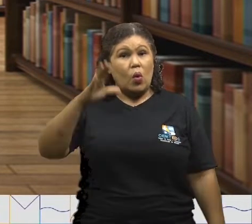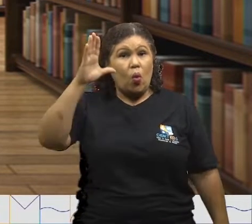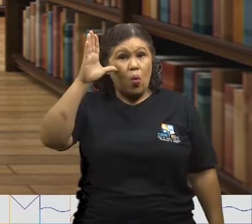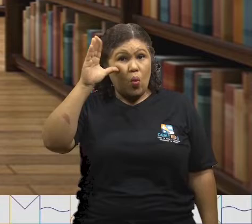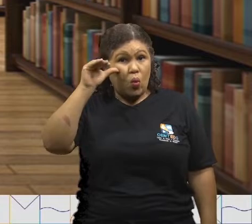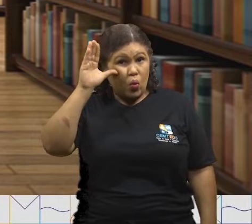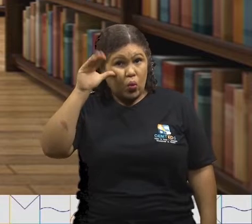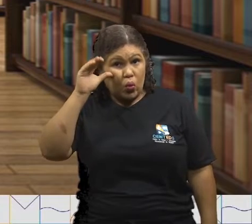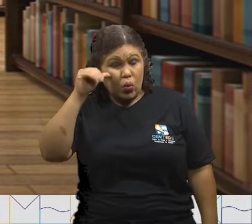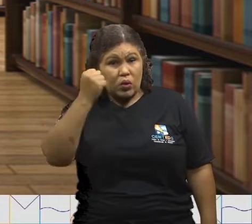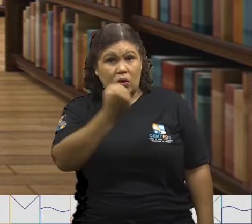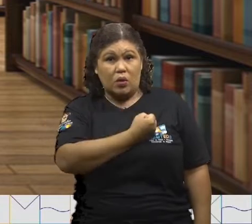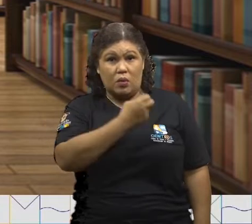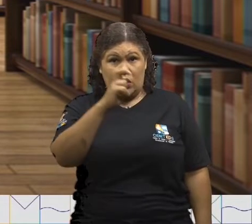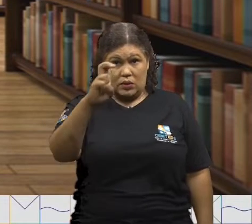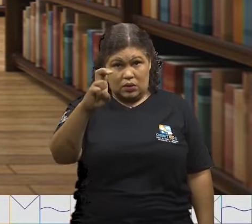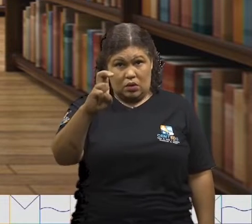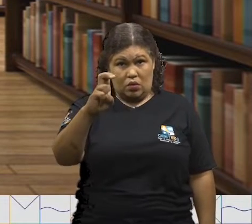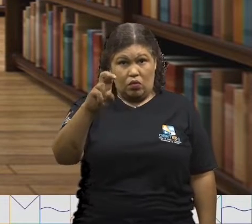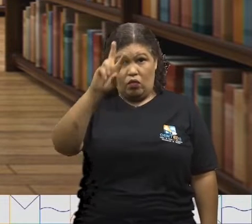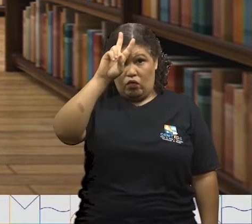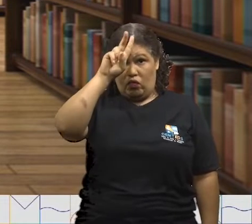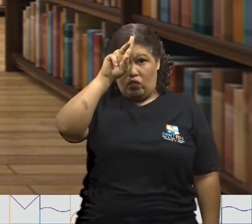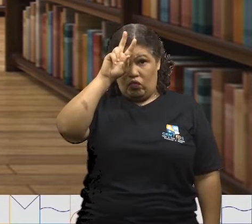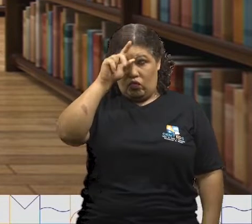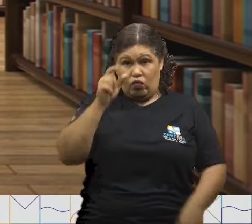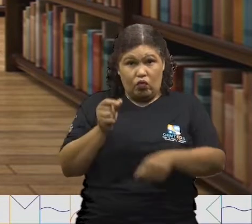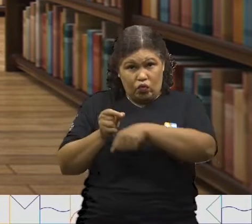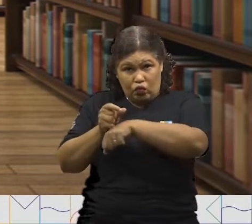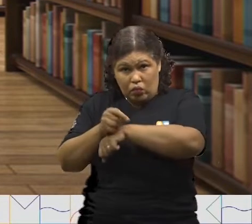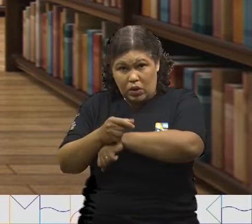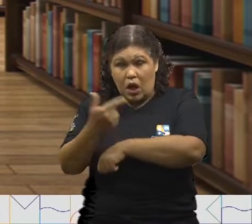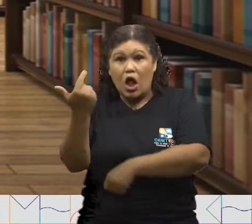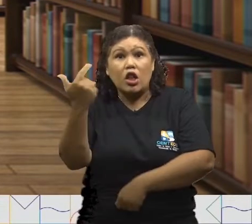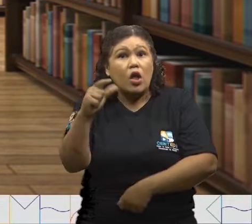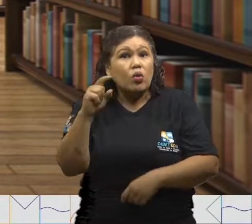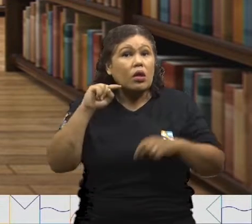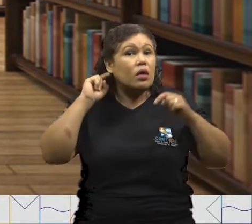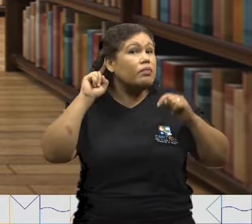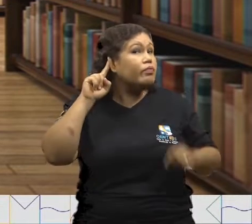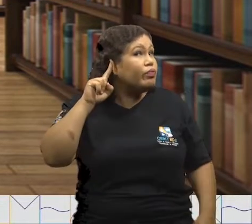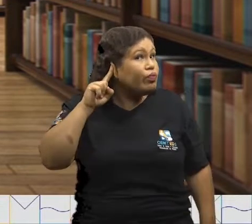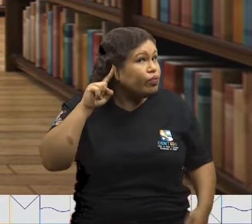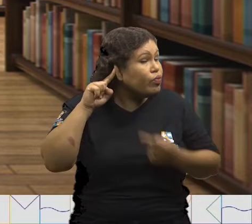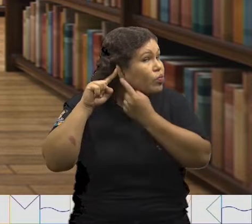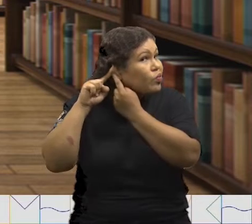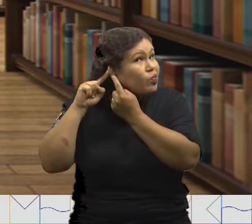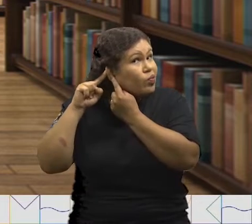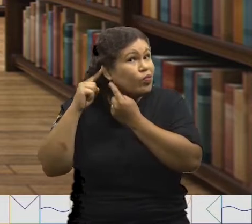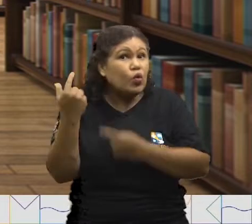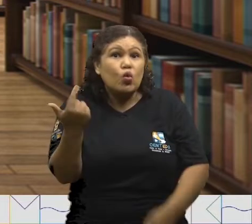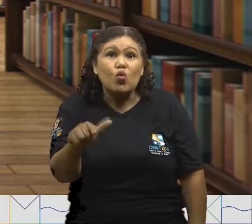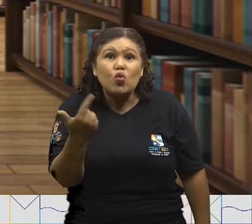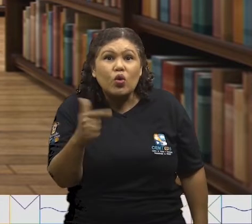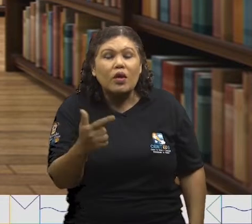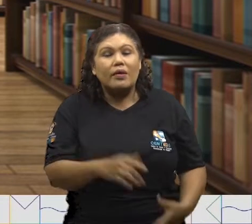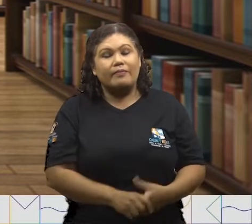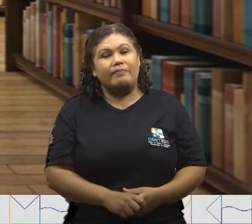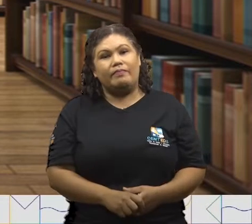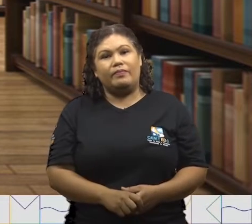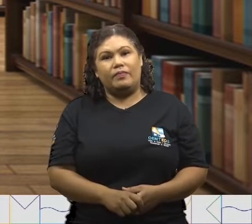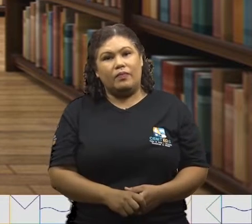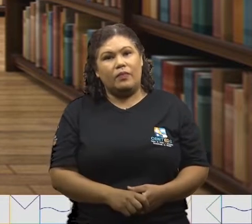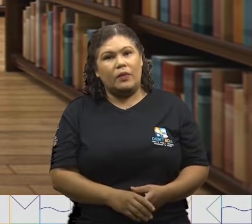Você sabia que as formigas não têm orelhas? Isso mesmo!